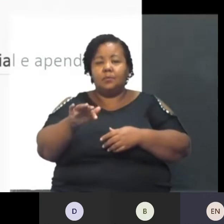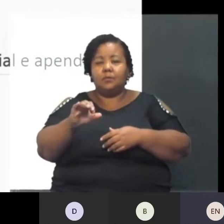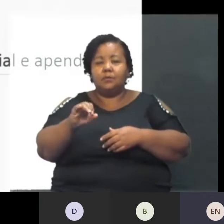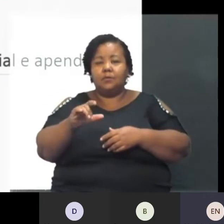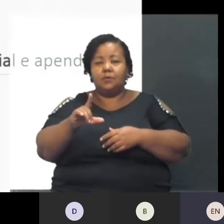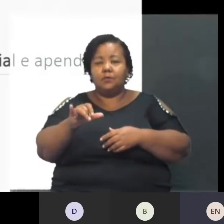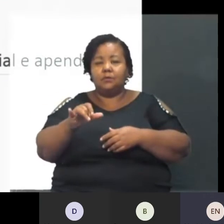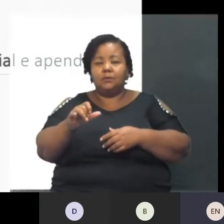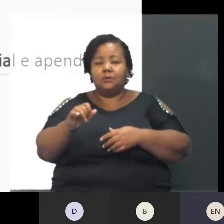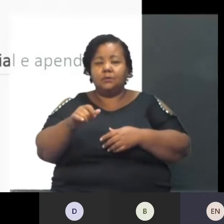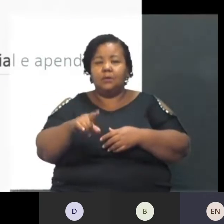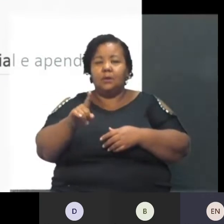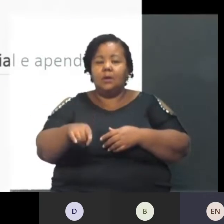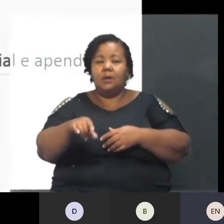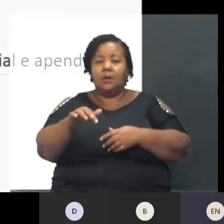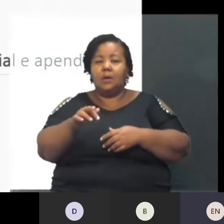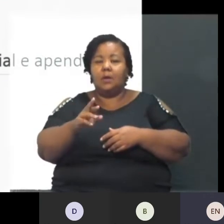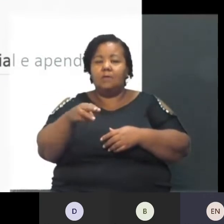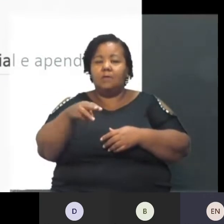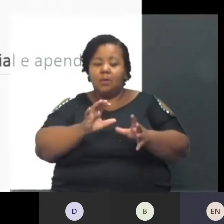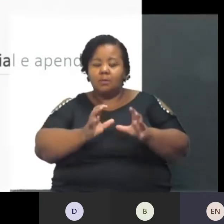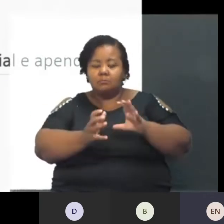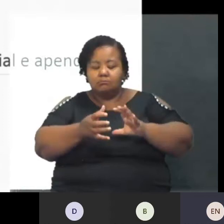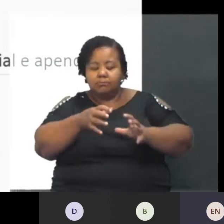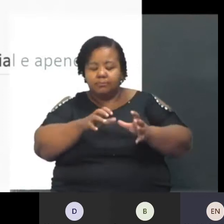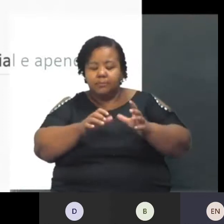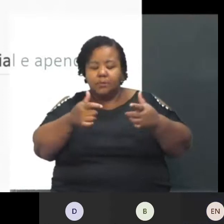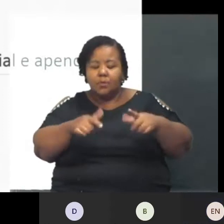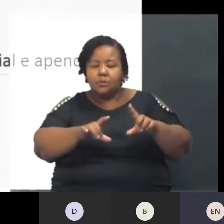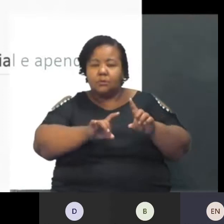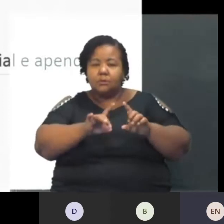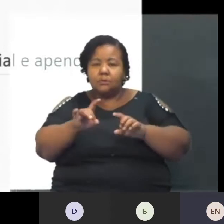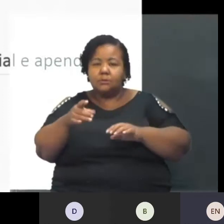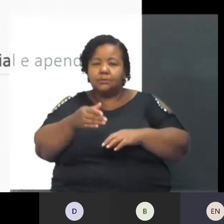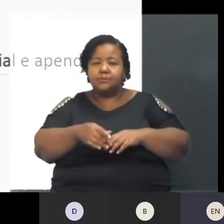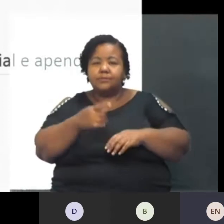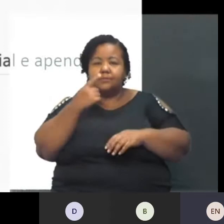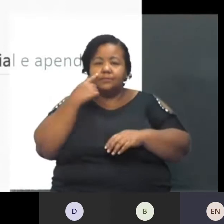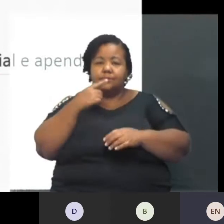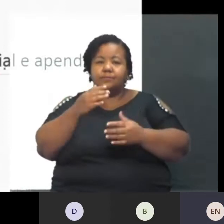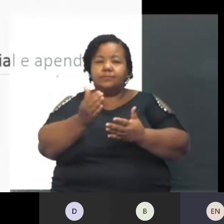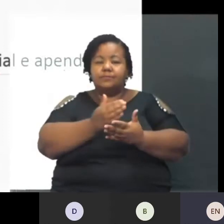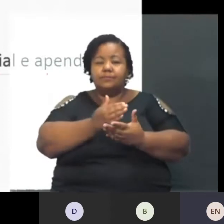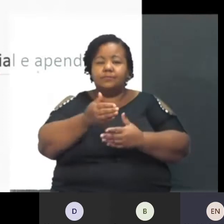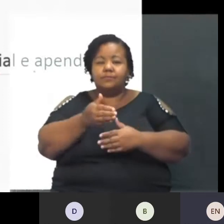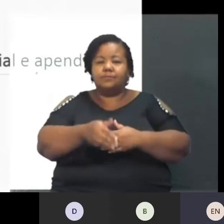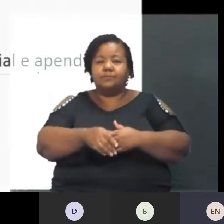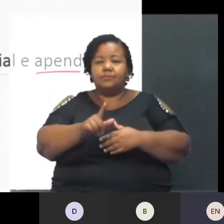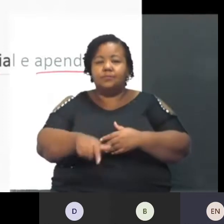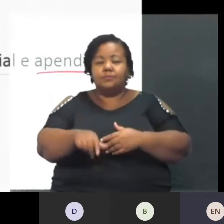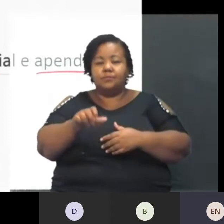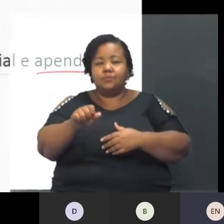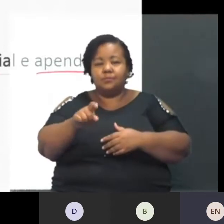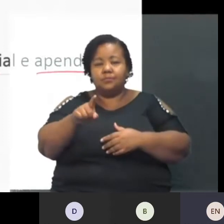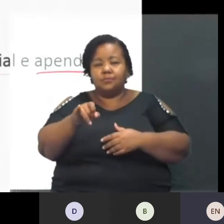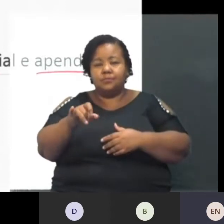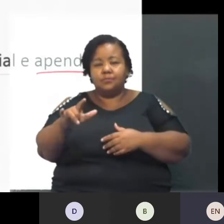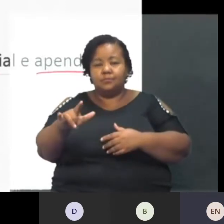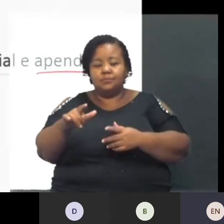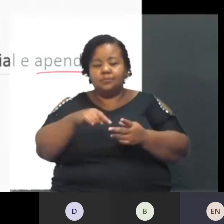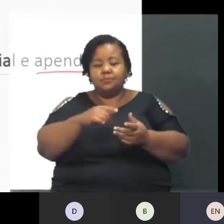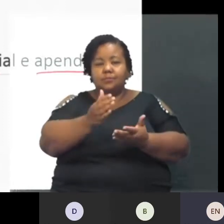a forma do osso e onde está localizado cada osso. E diferenciar os ossos do esqueleto axial